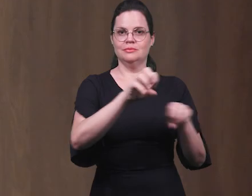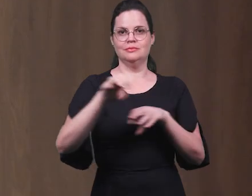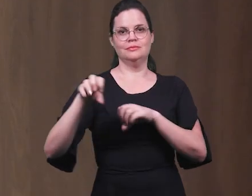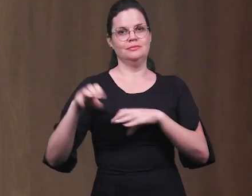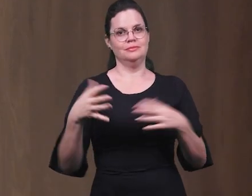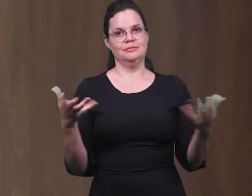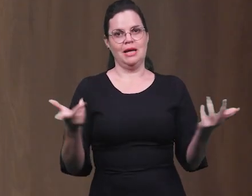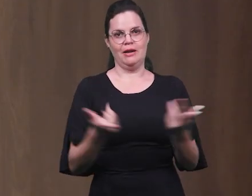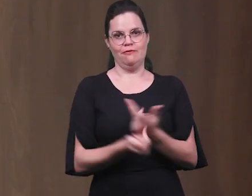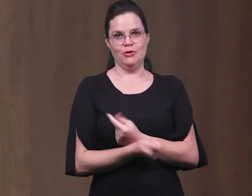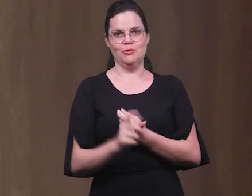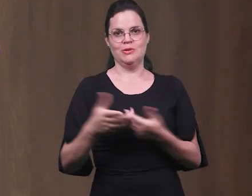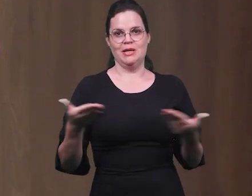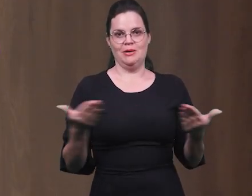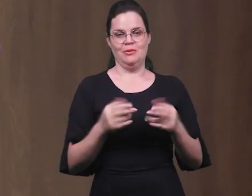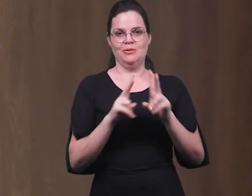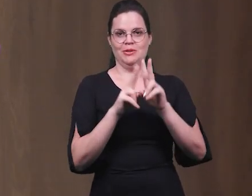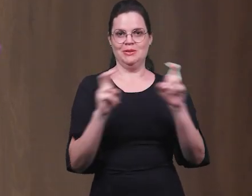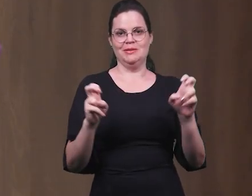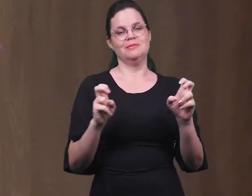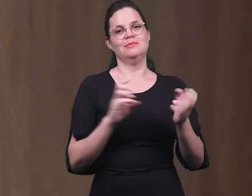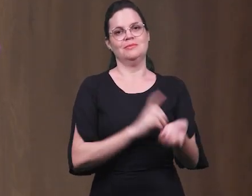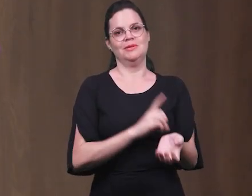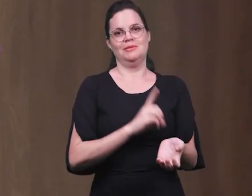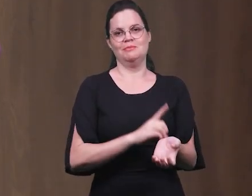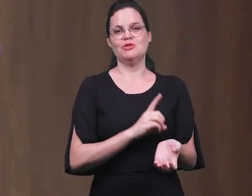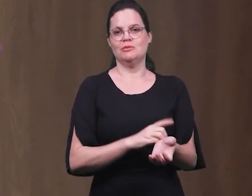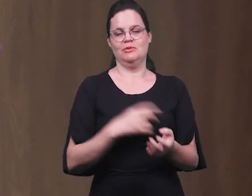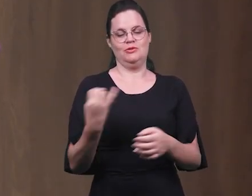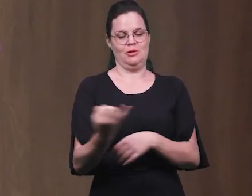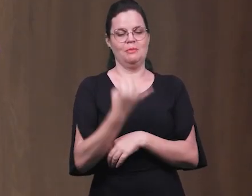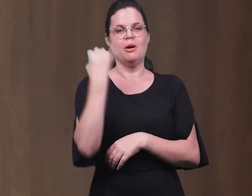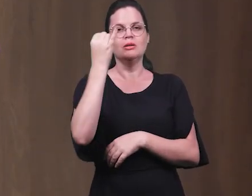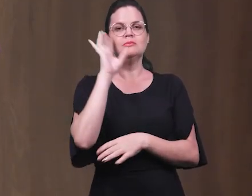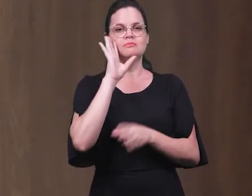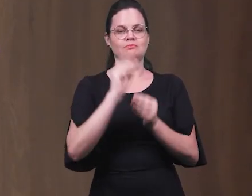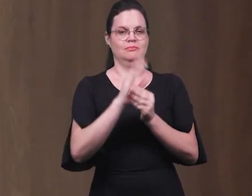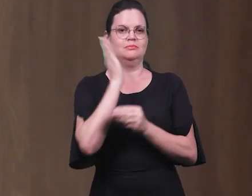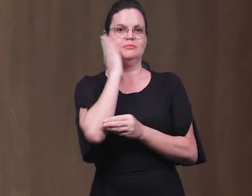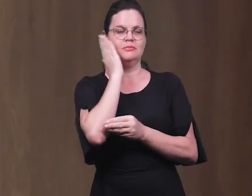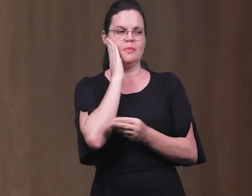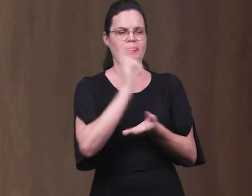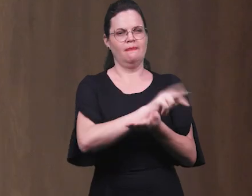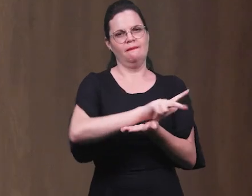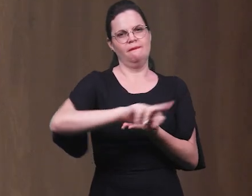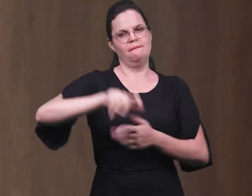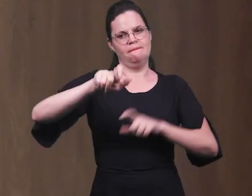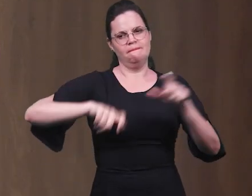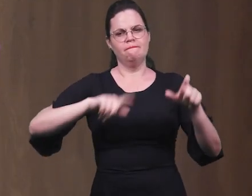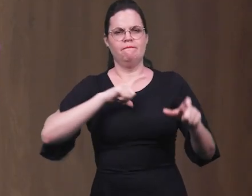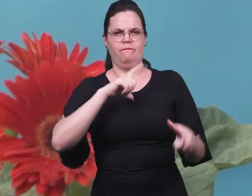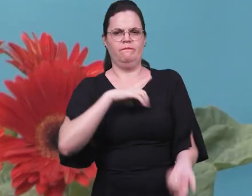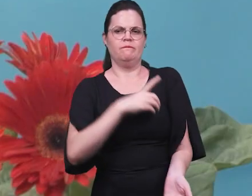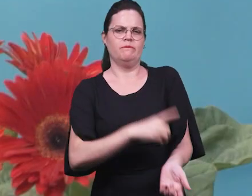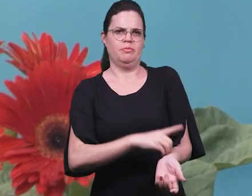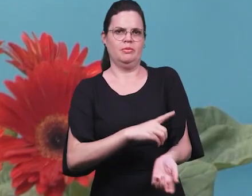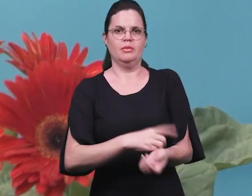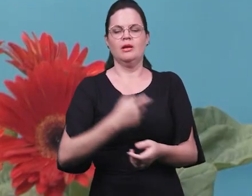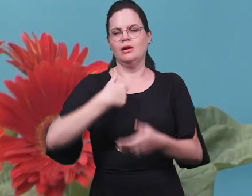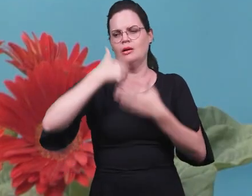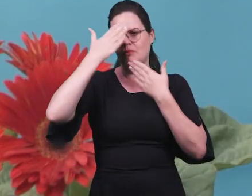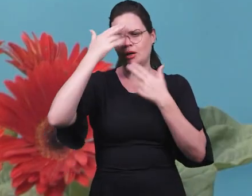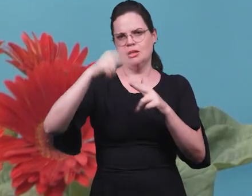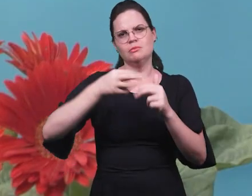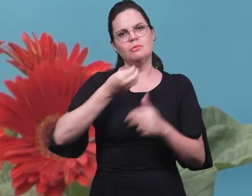ensinamento tão grande que você nos deu sobre esse tema, que é importantíssimo, é muita gente que tem diabetes. Sim. Eu